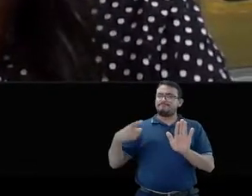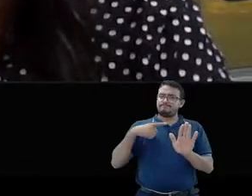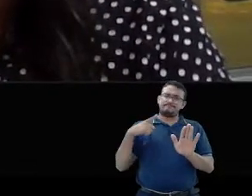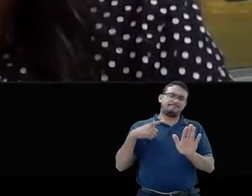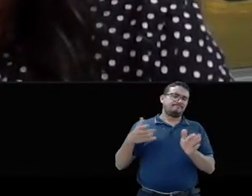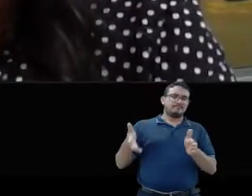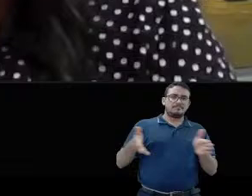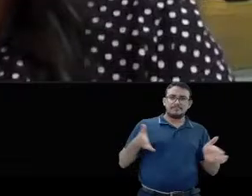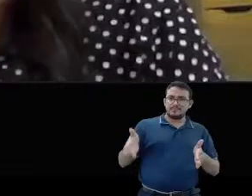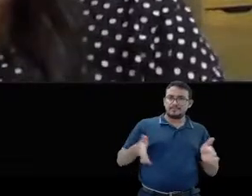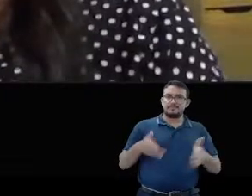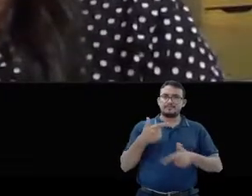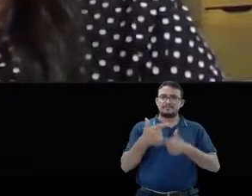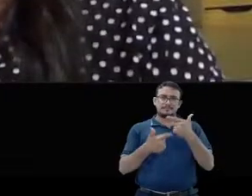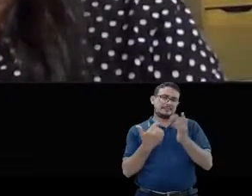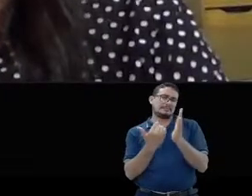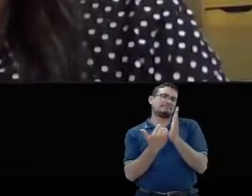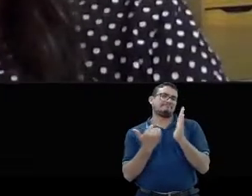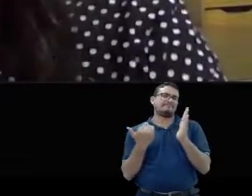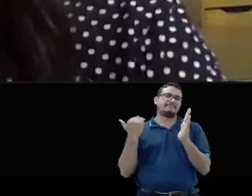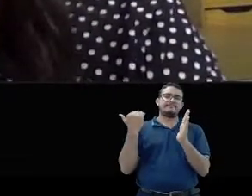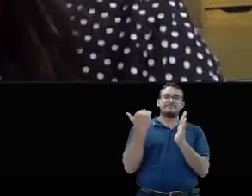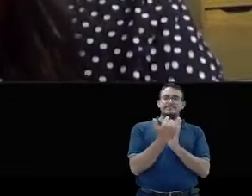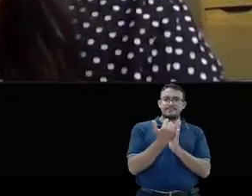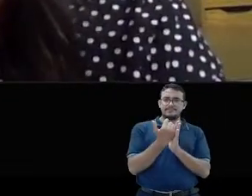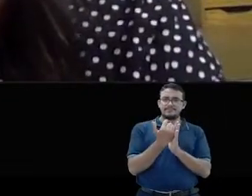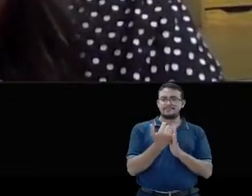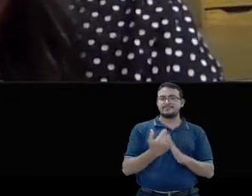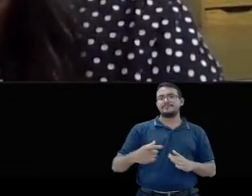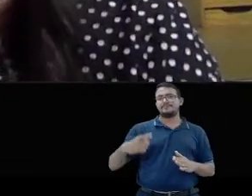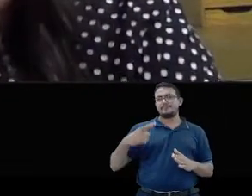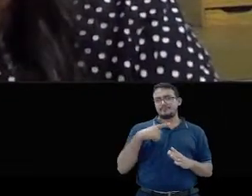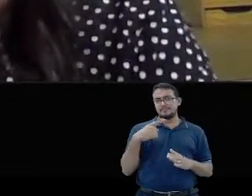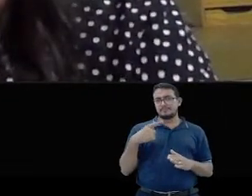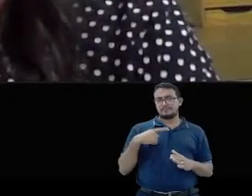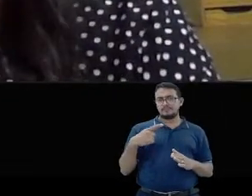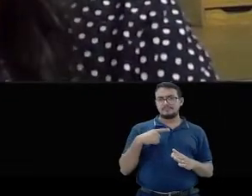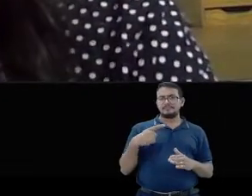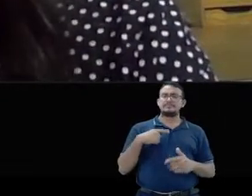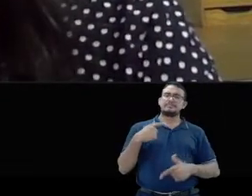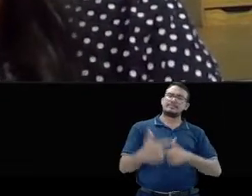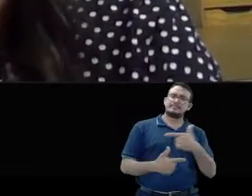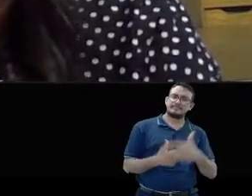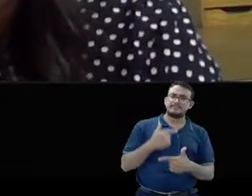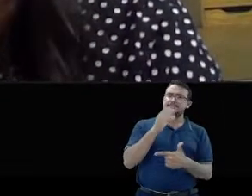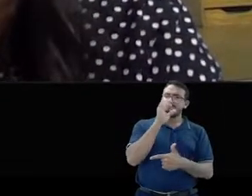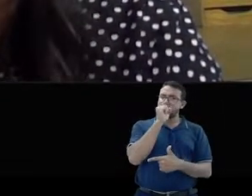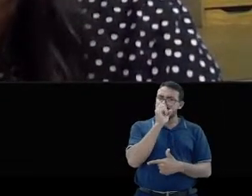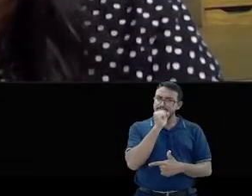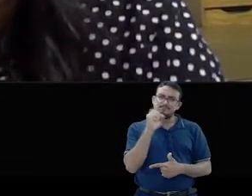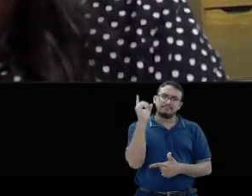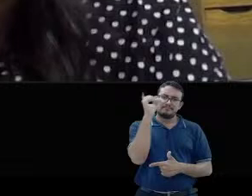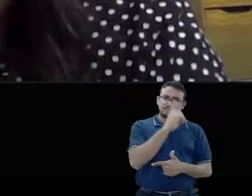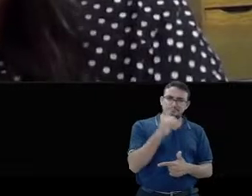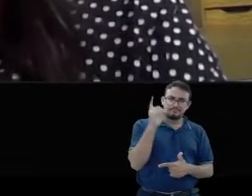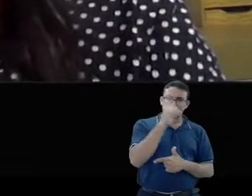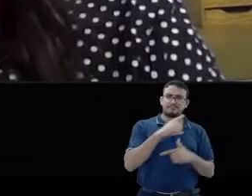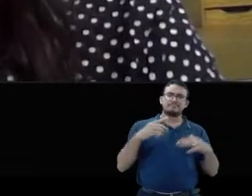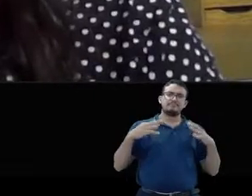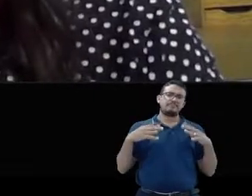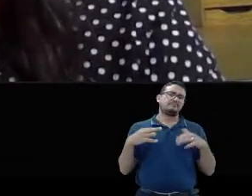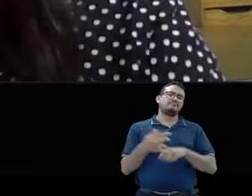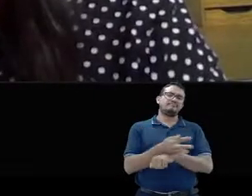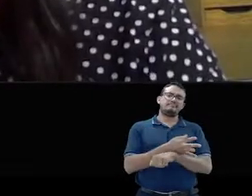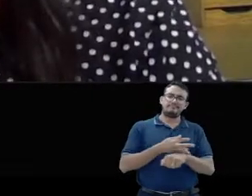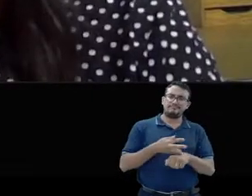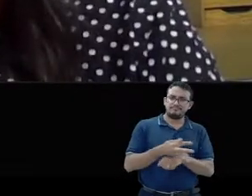extraordinária, a realização de um suposto labor aos sábados, domingos e feriados, não